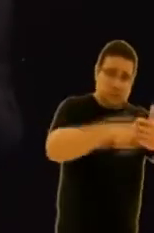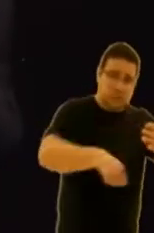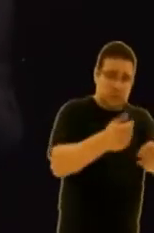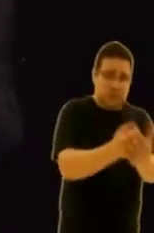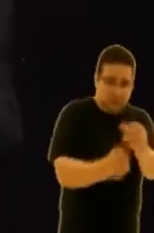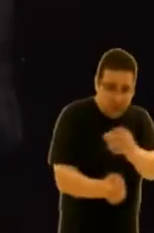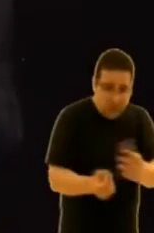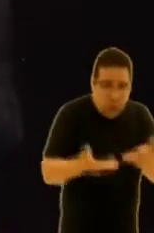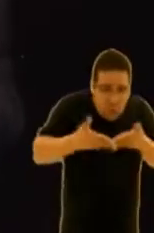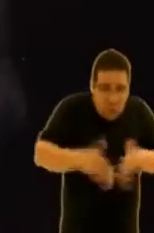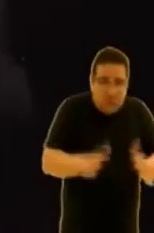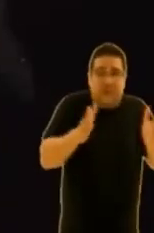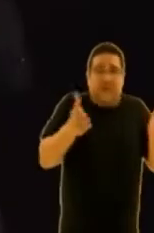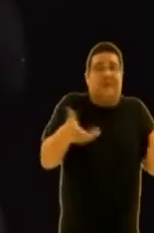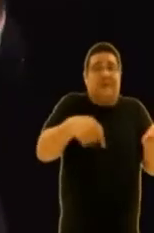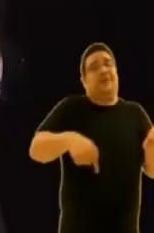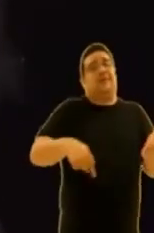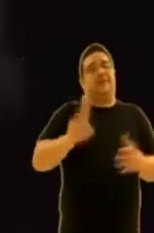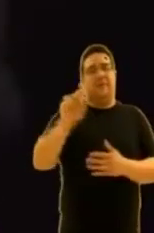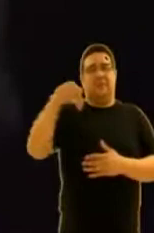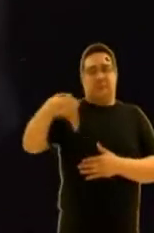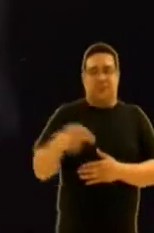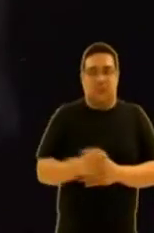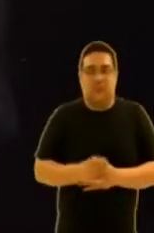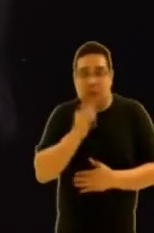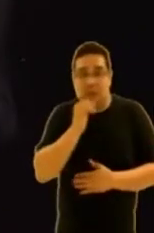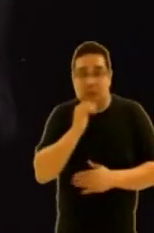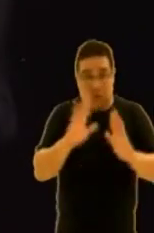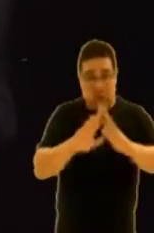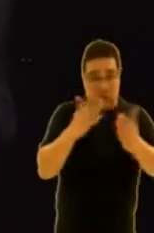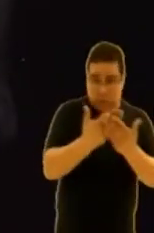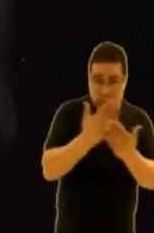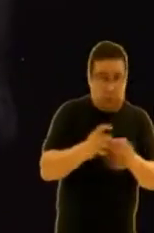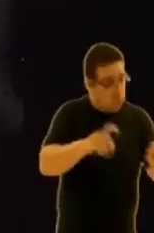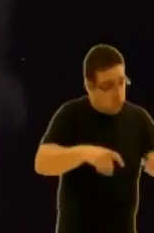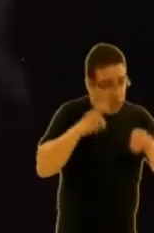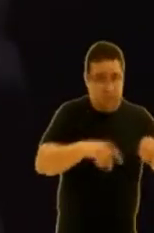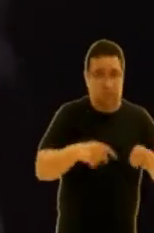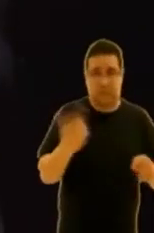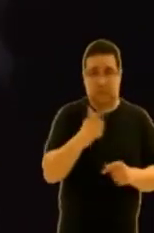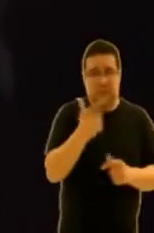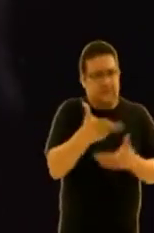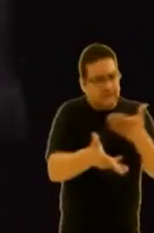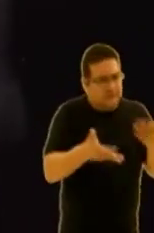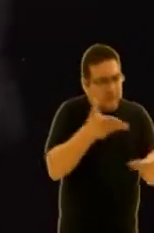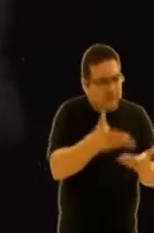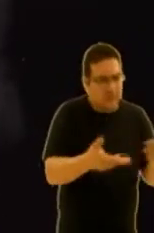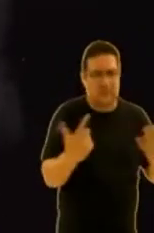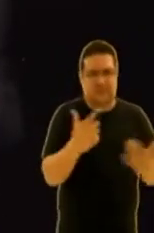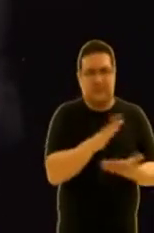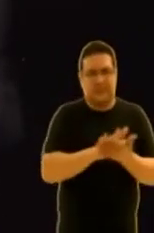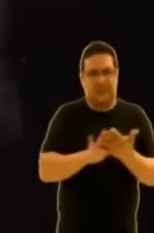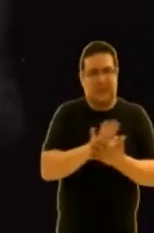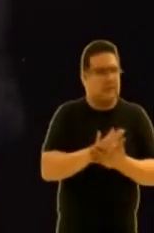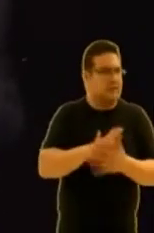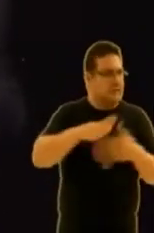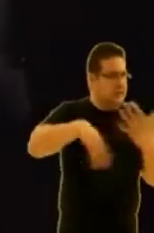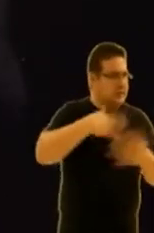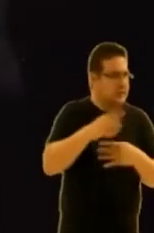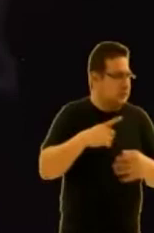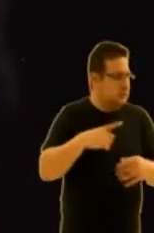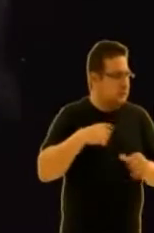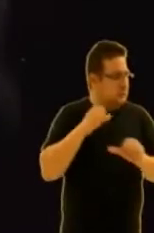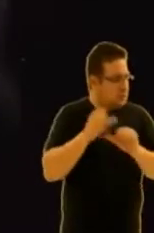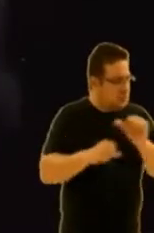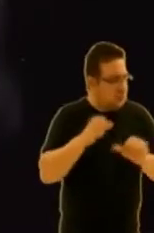aqui na Undime. As escolas do campo não tinham um tratamento, não tinham nem caixa escolar, isso foi sendo ampliado.